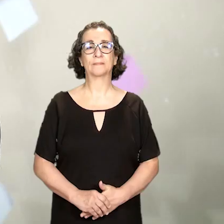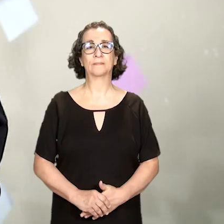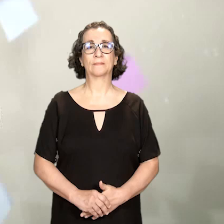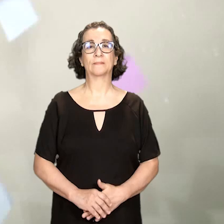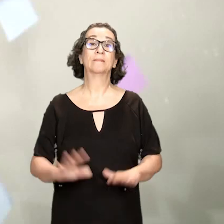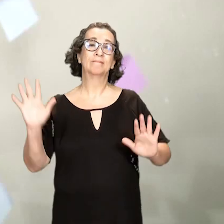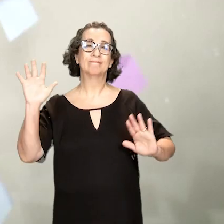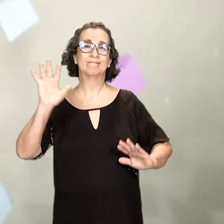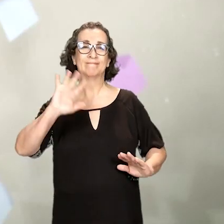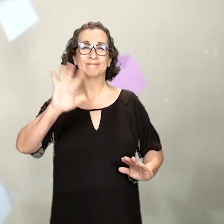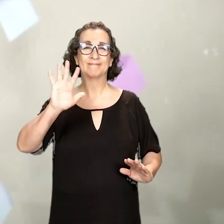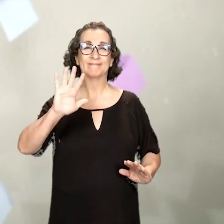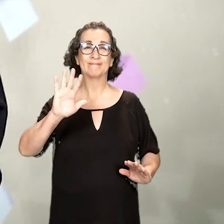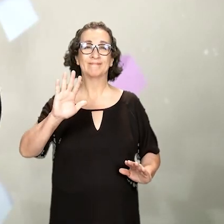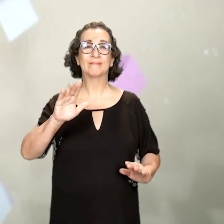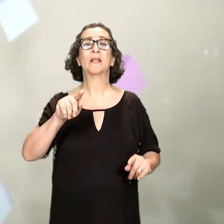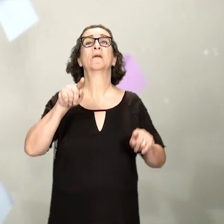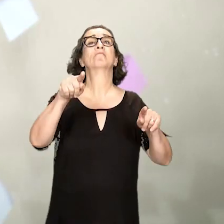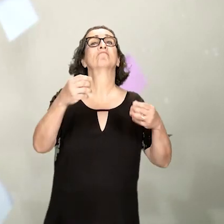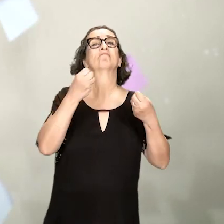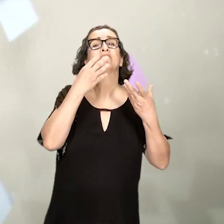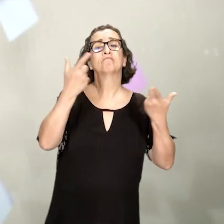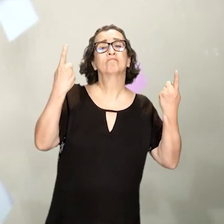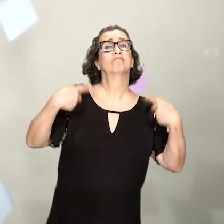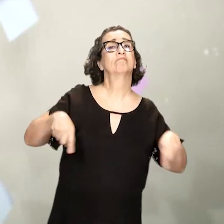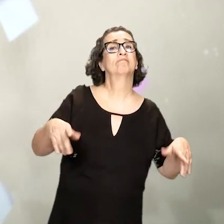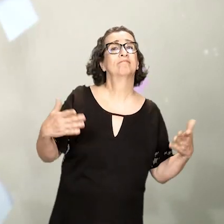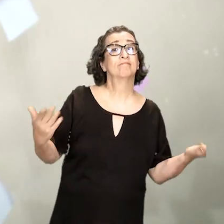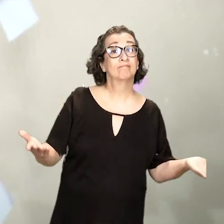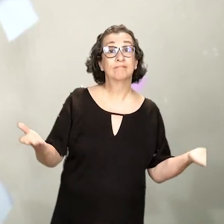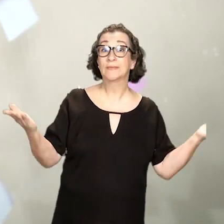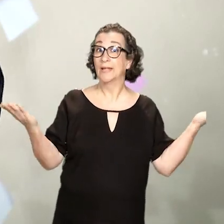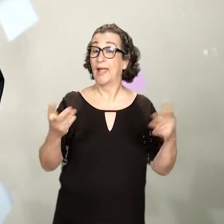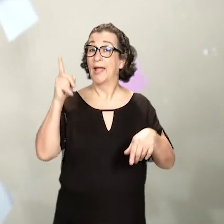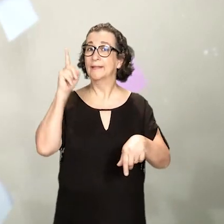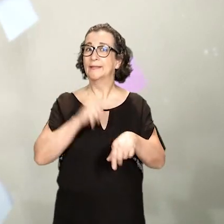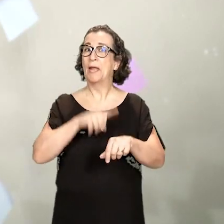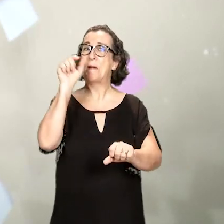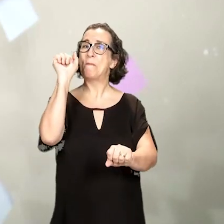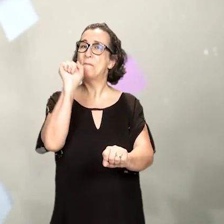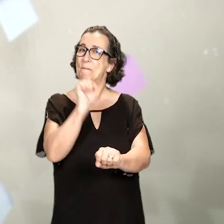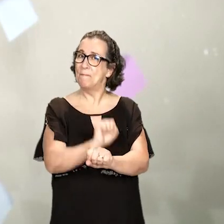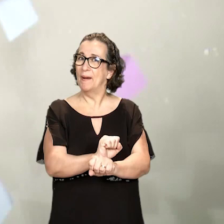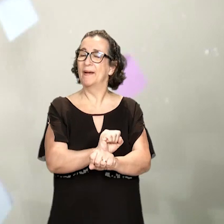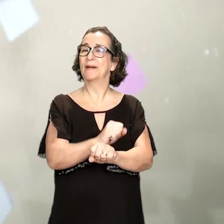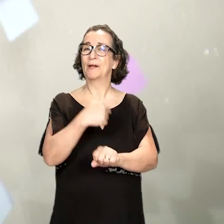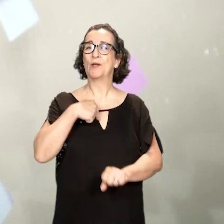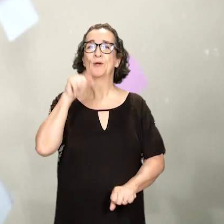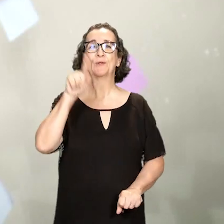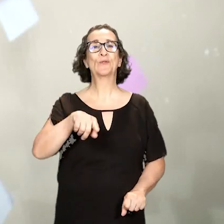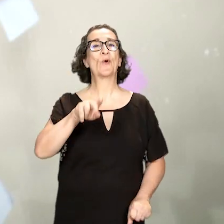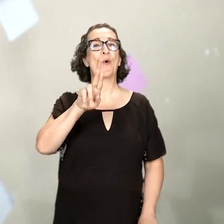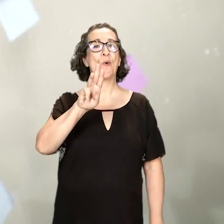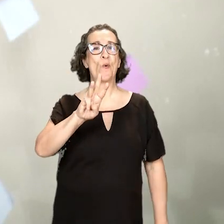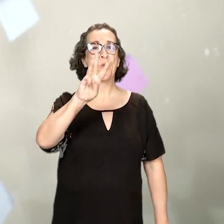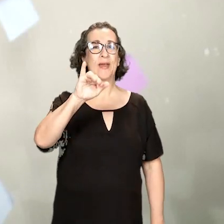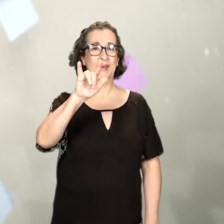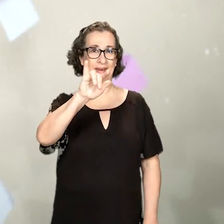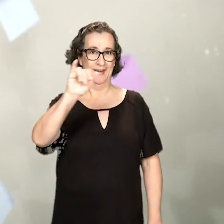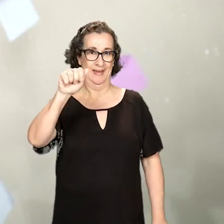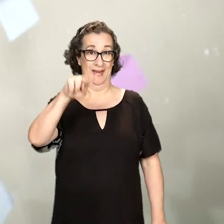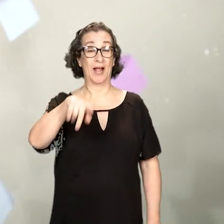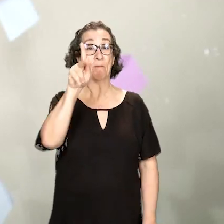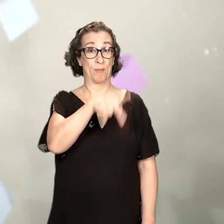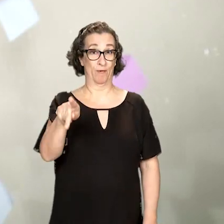o Olá como você está é tempo de pausar eu sou Willian Vieira professor da rede Municipal